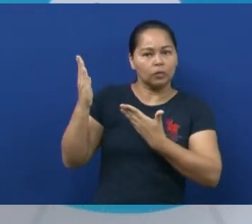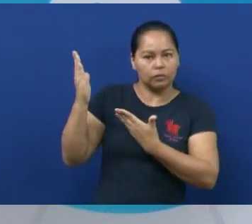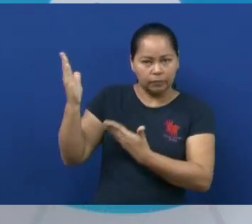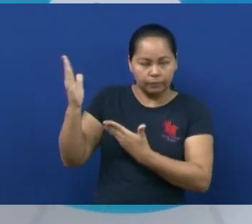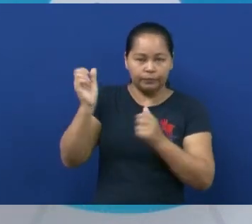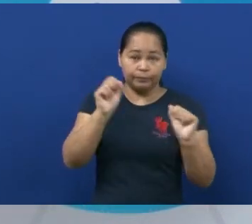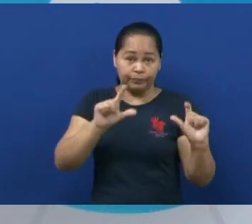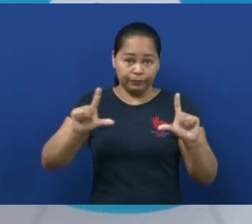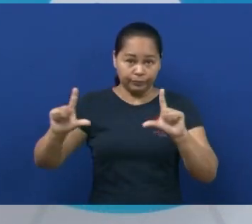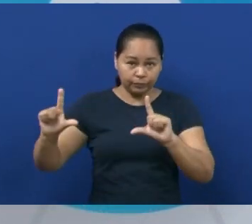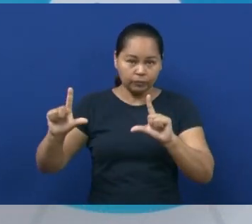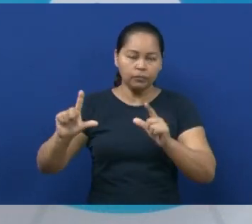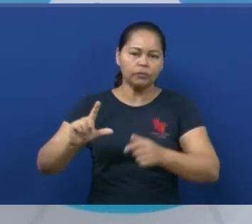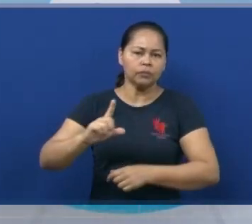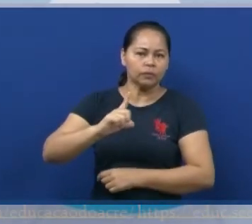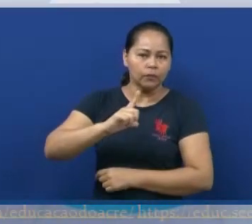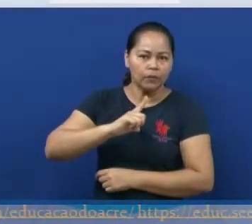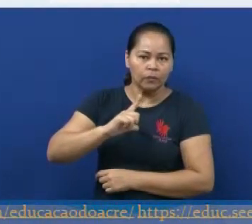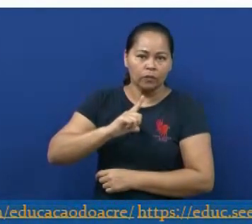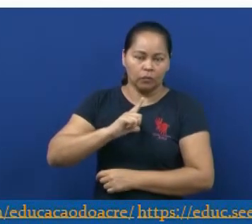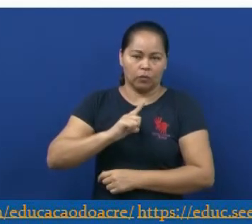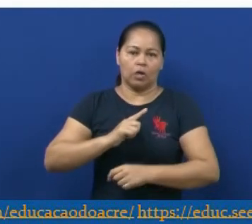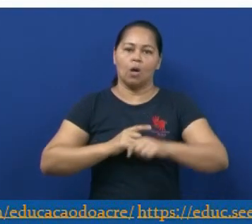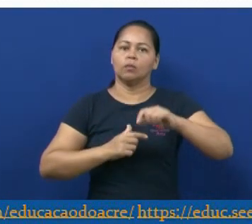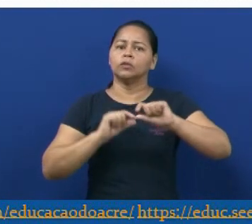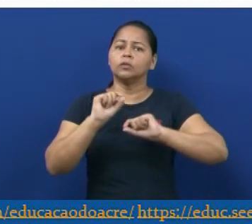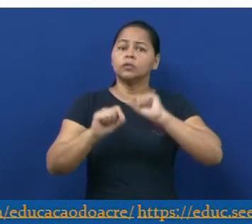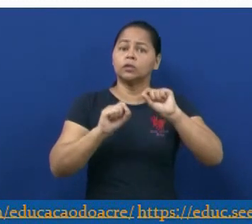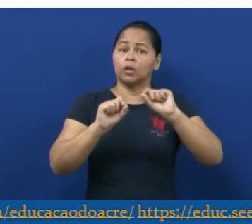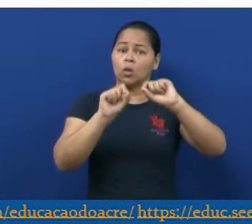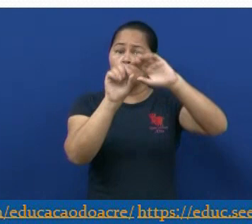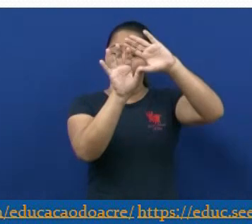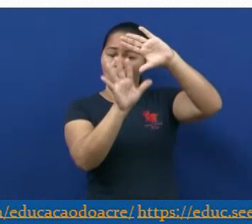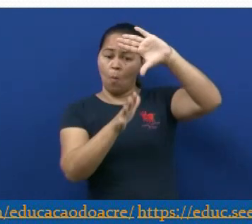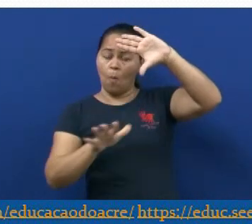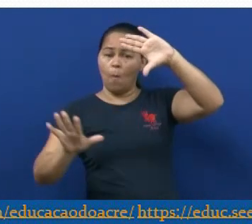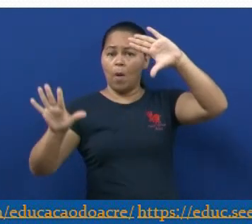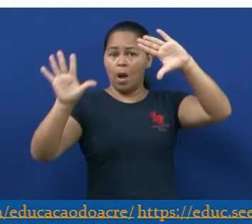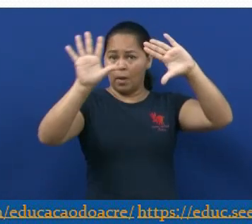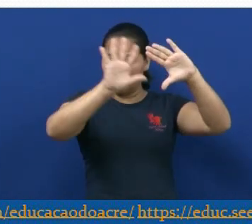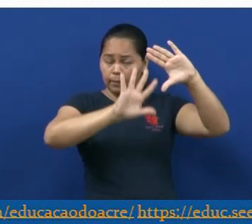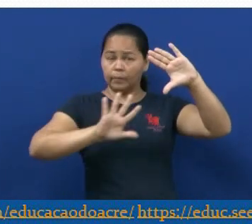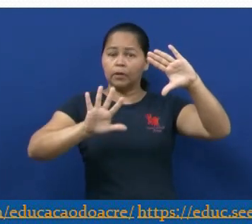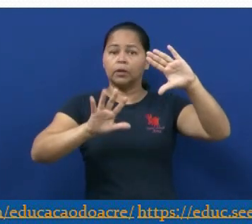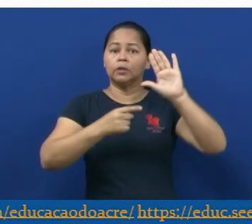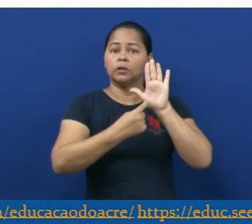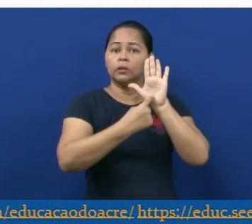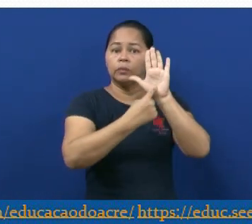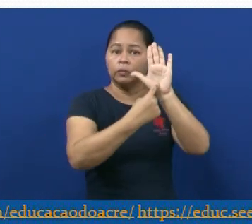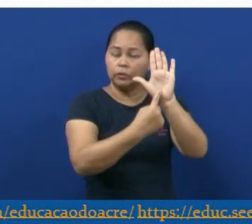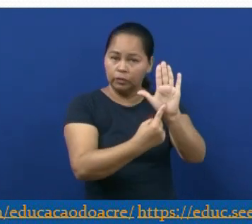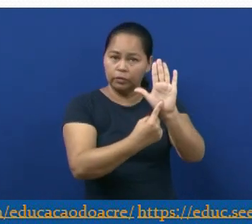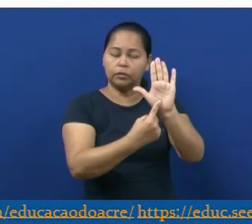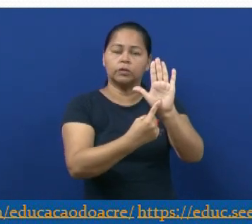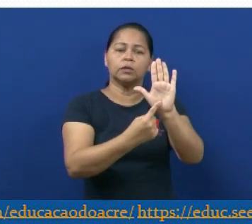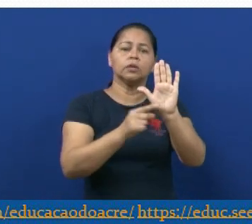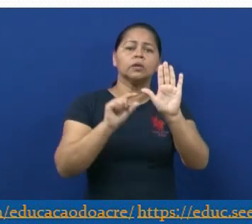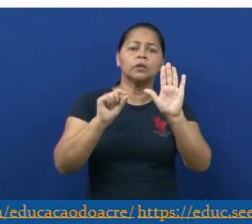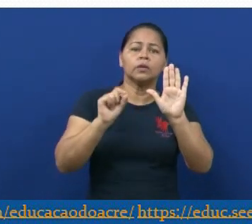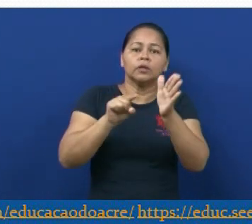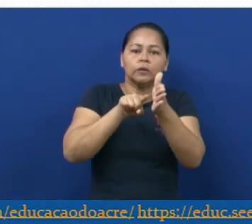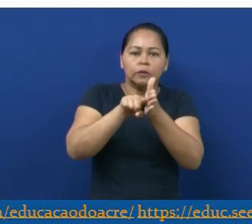slide, temos aí um mapa mostrado pelo INPE, o Instituto Nacional de